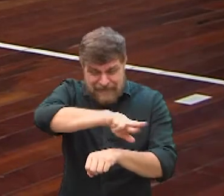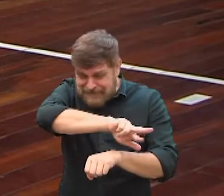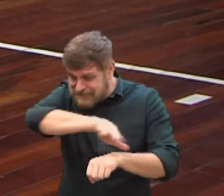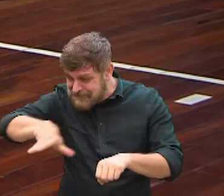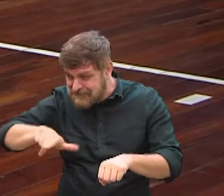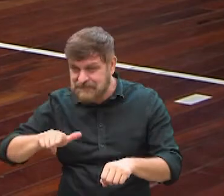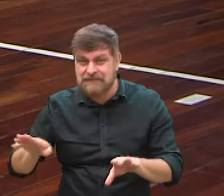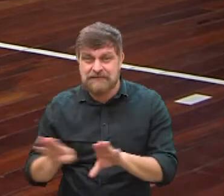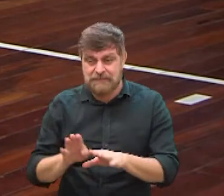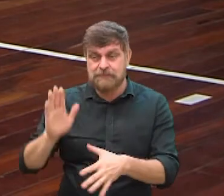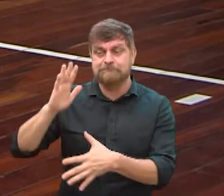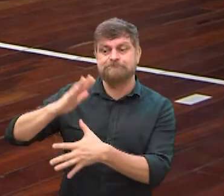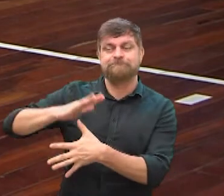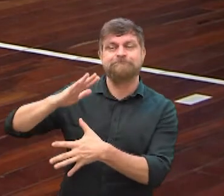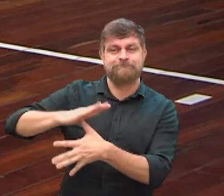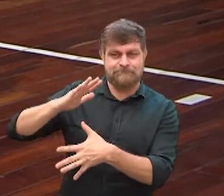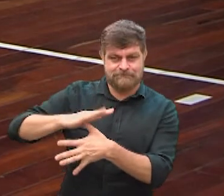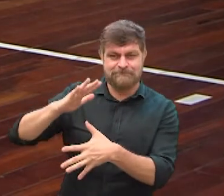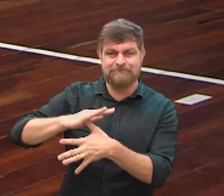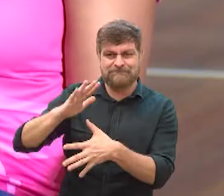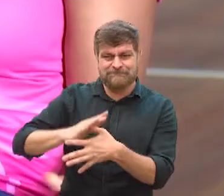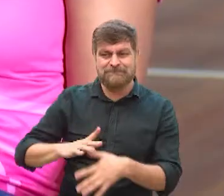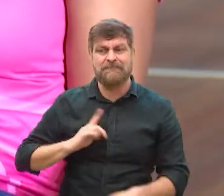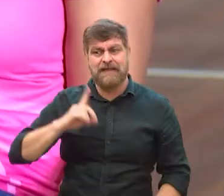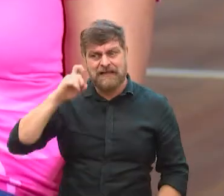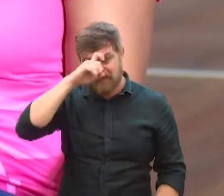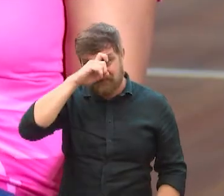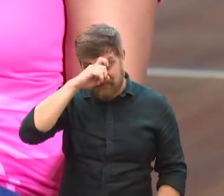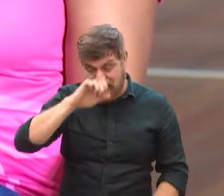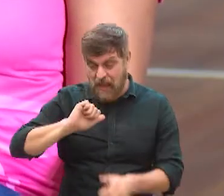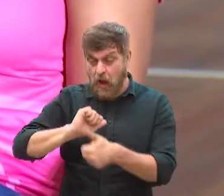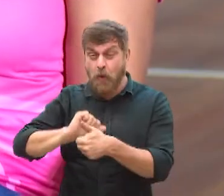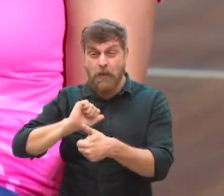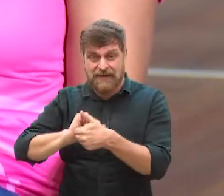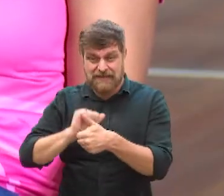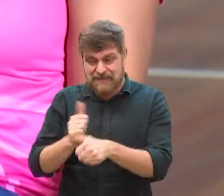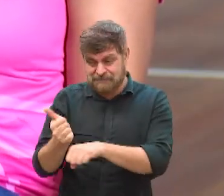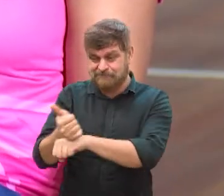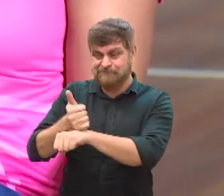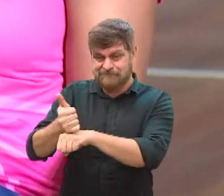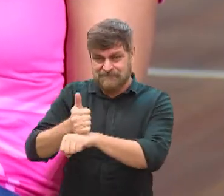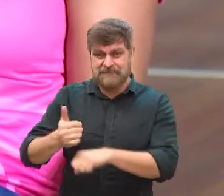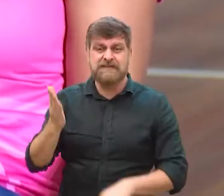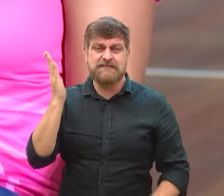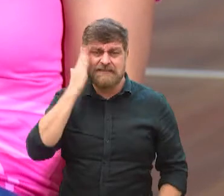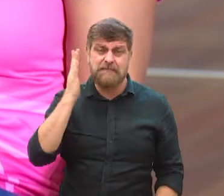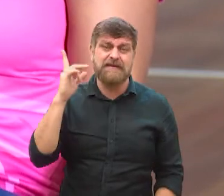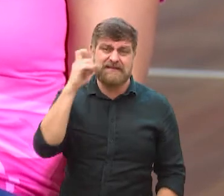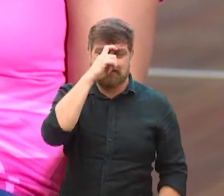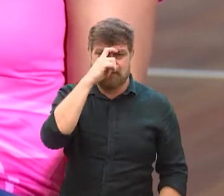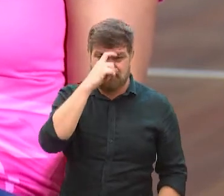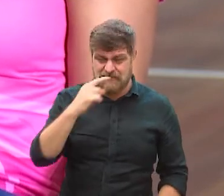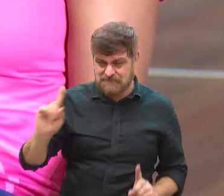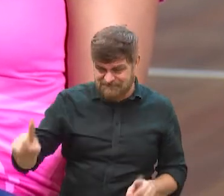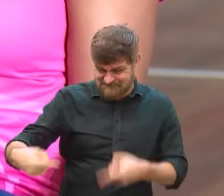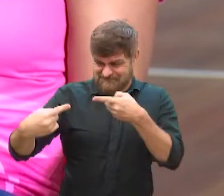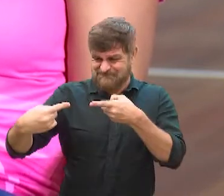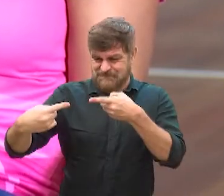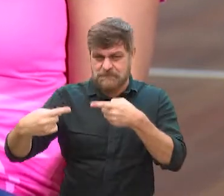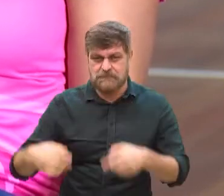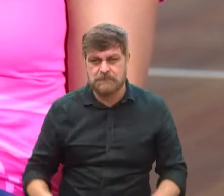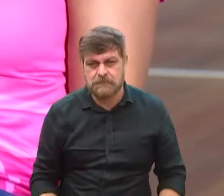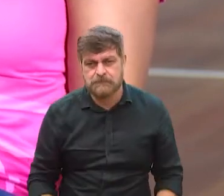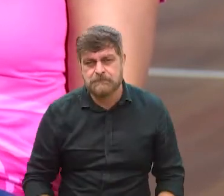está, o nível tem aumentado, a qualidade técnica, então ia ser muito difícil mesmo.